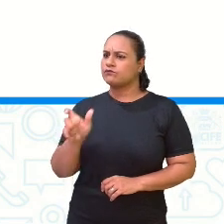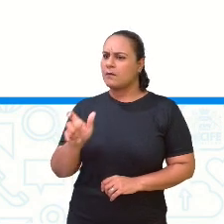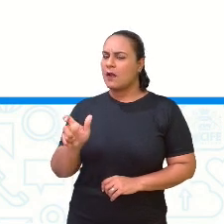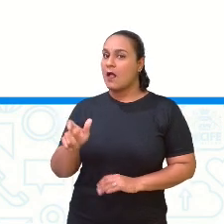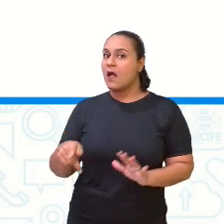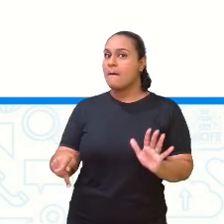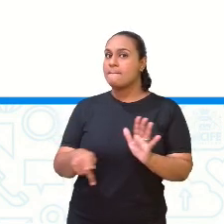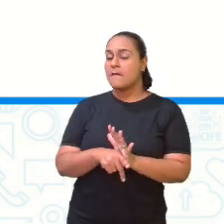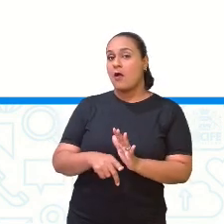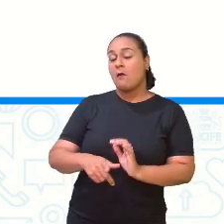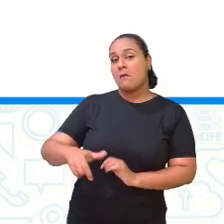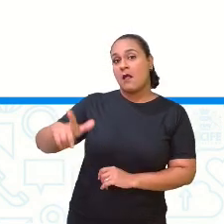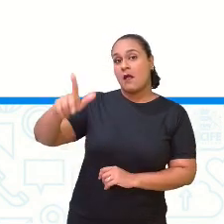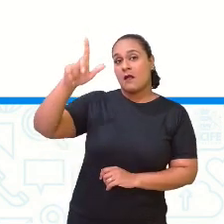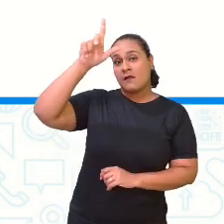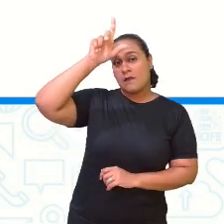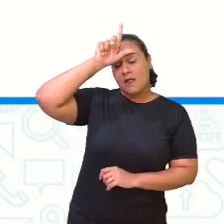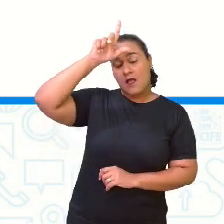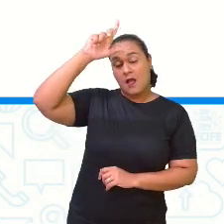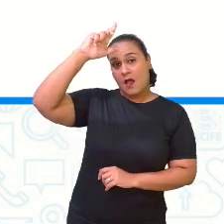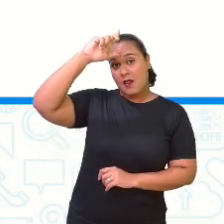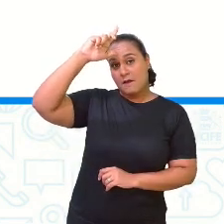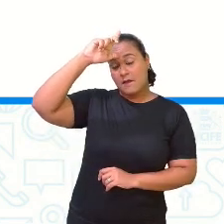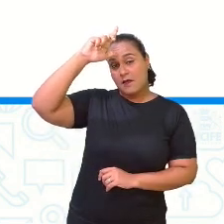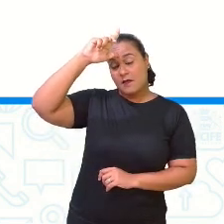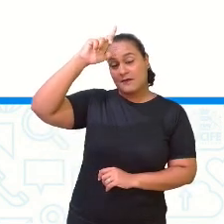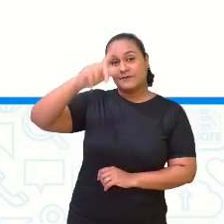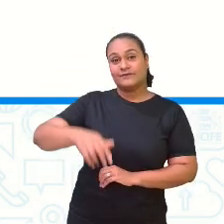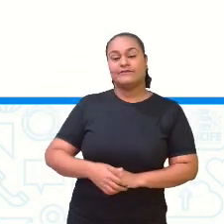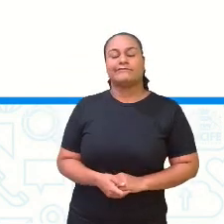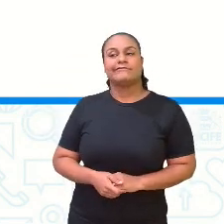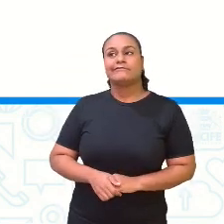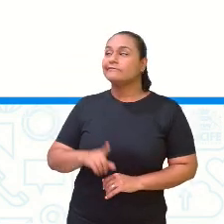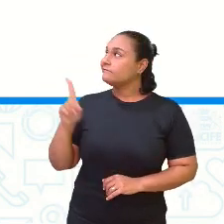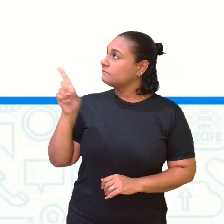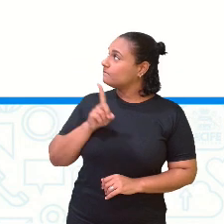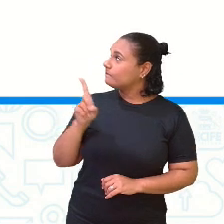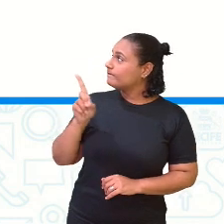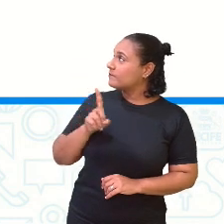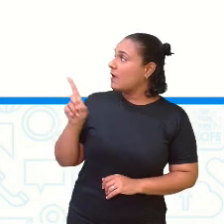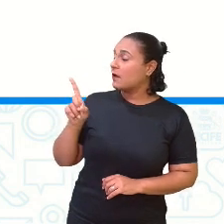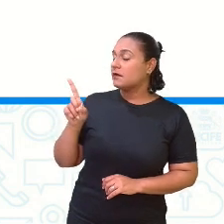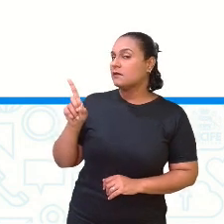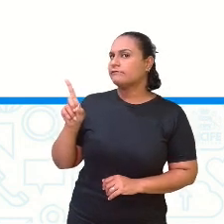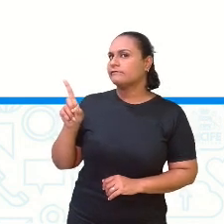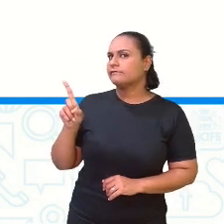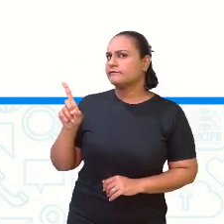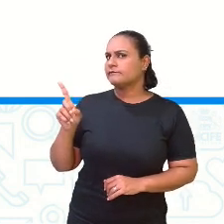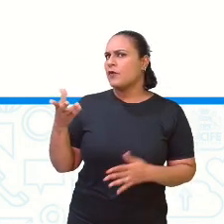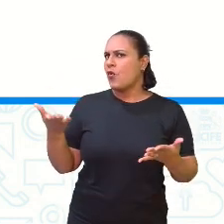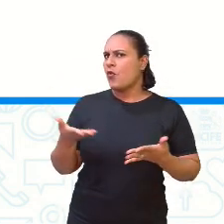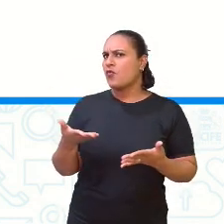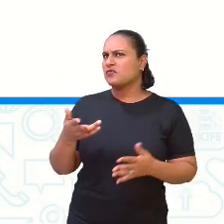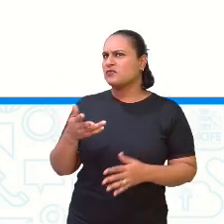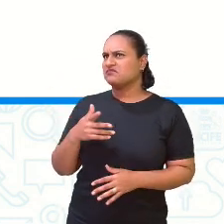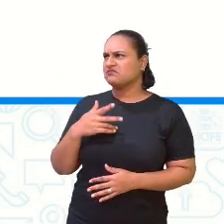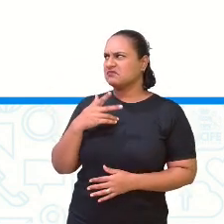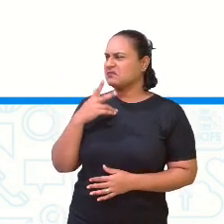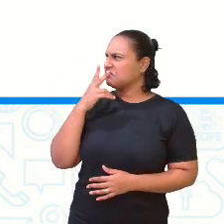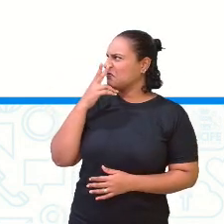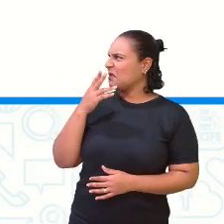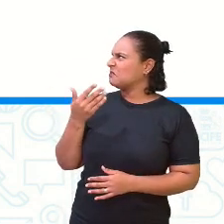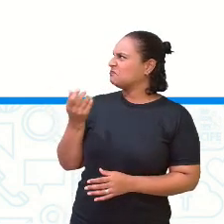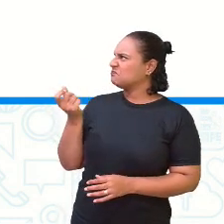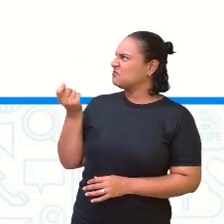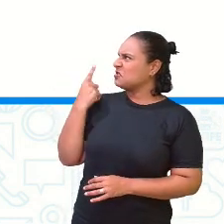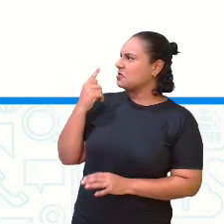alemã. Então é uma escultura da época da pré-história. Essa figura aí, gente, para a gente hoje não parece ser muita coisa,